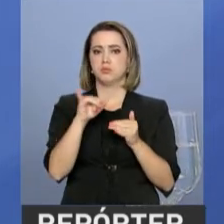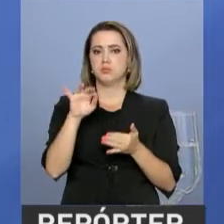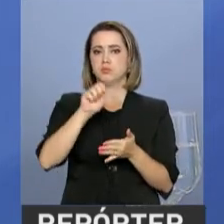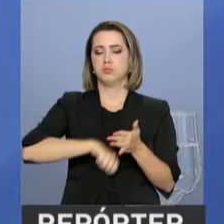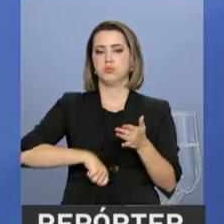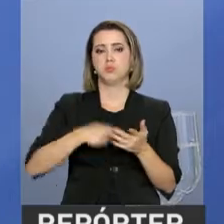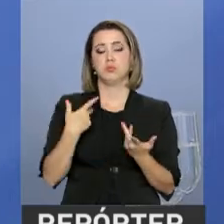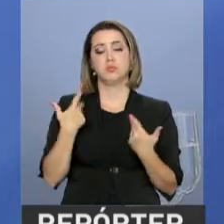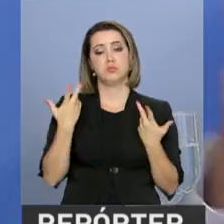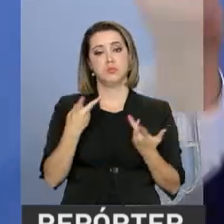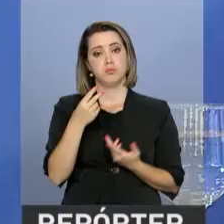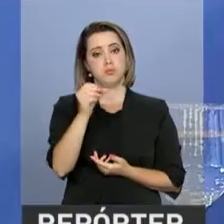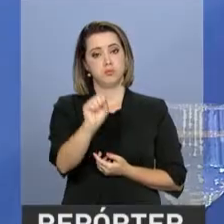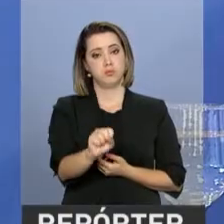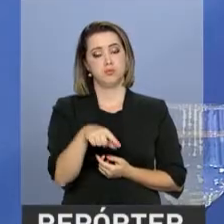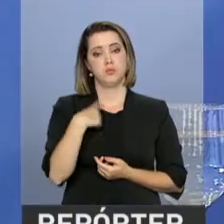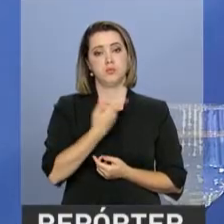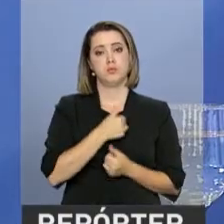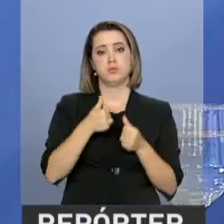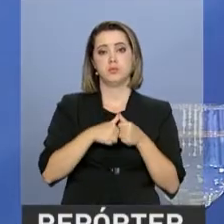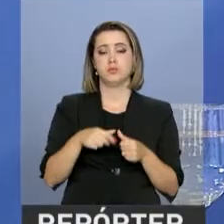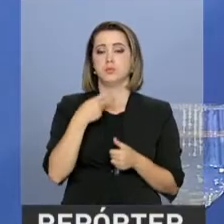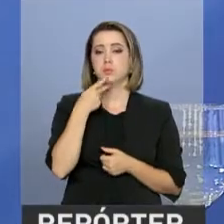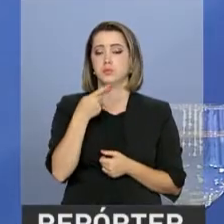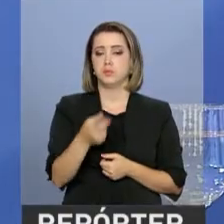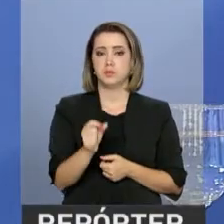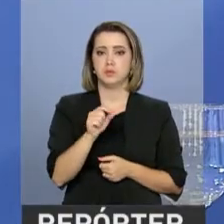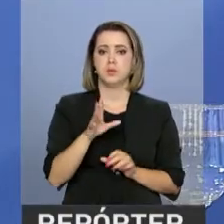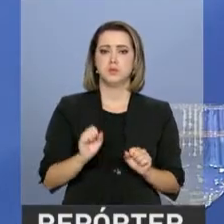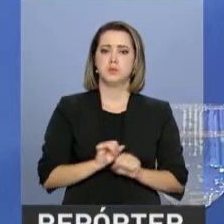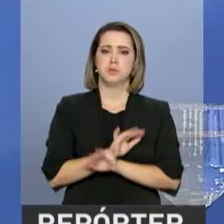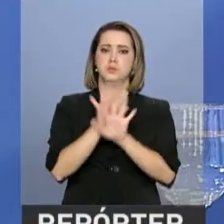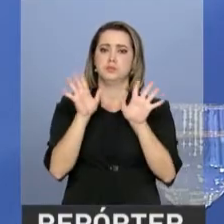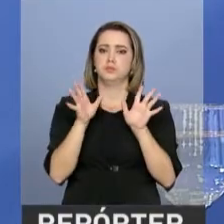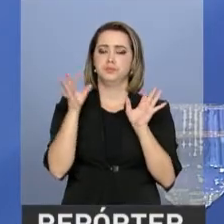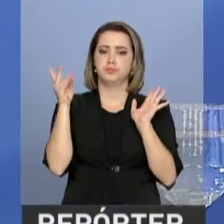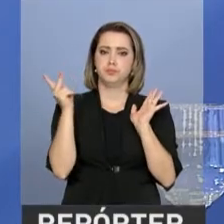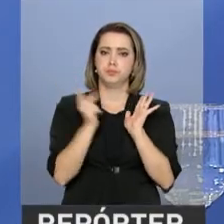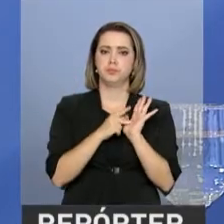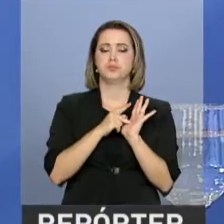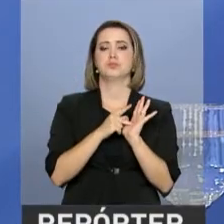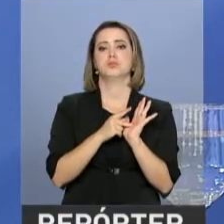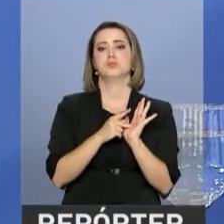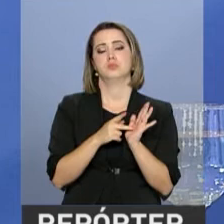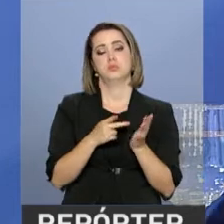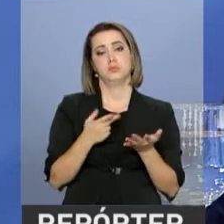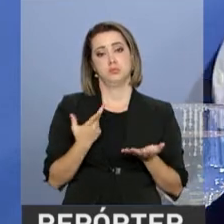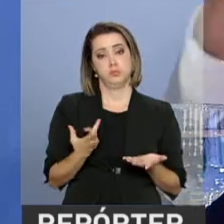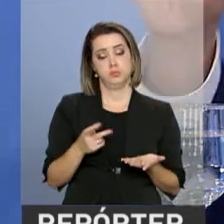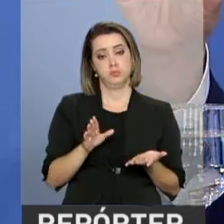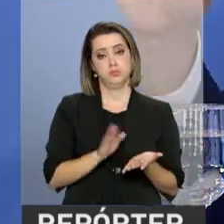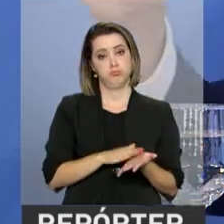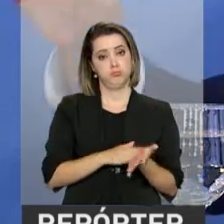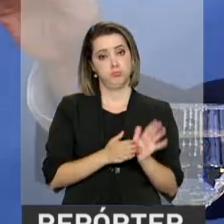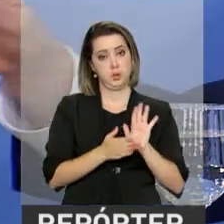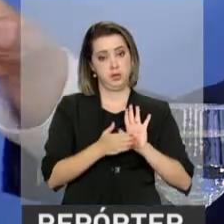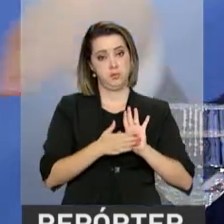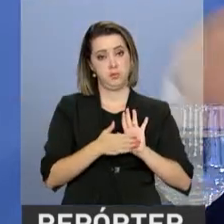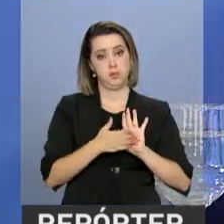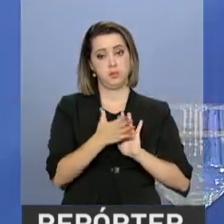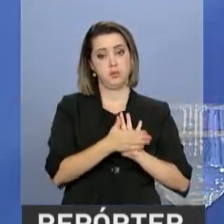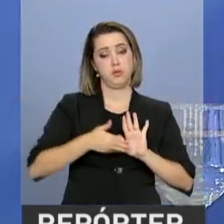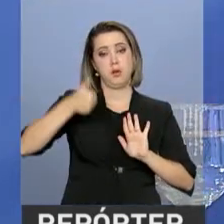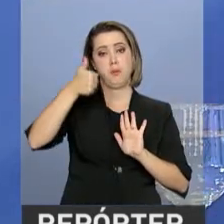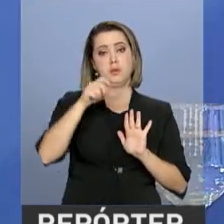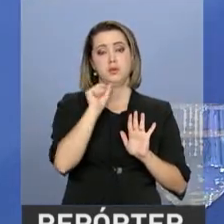impostos em 2008 estamos fazendo uma posição transparente e realista e que mostram a melhora